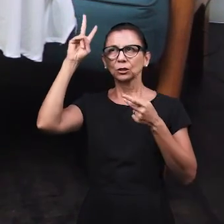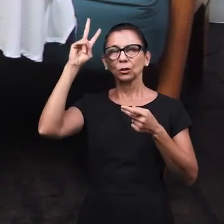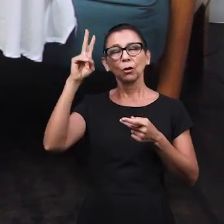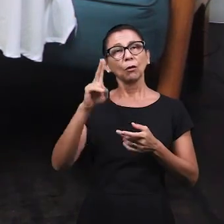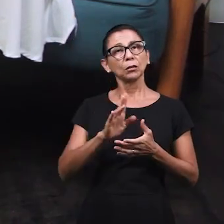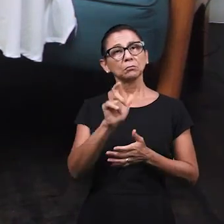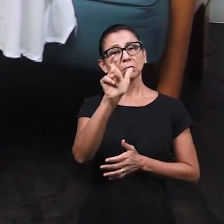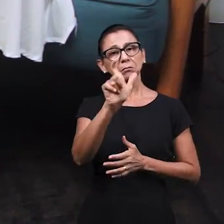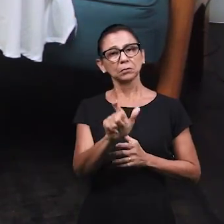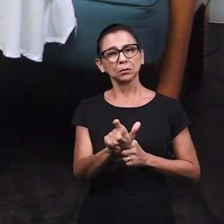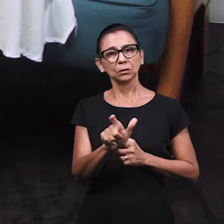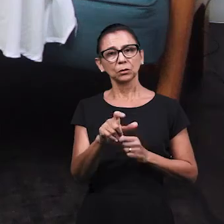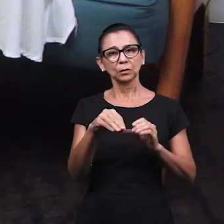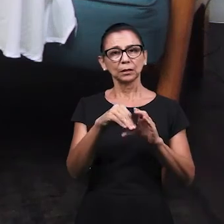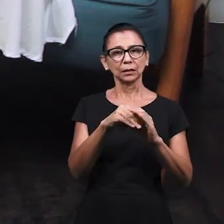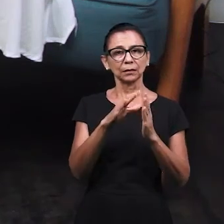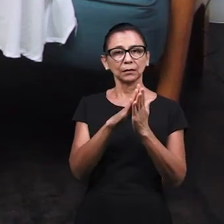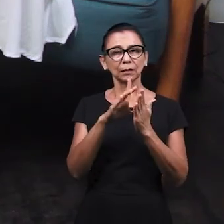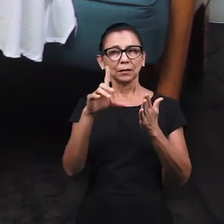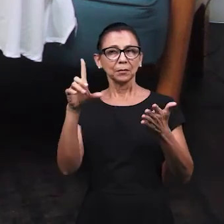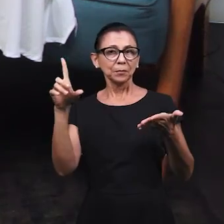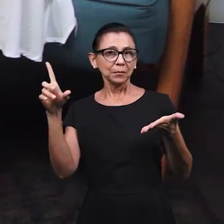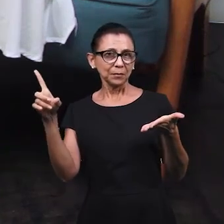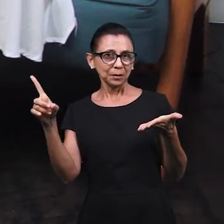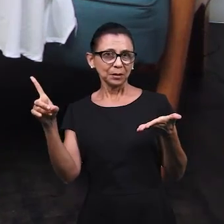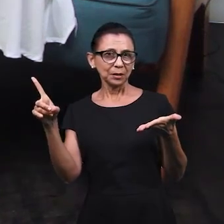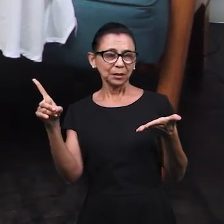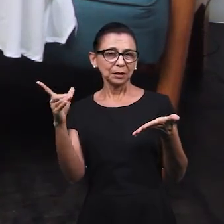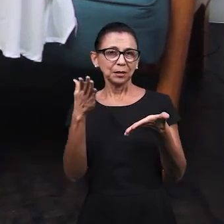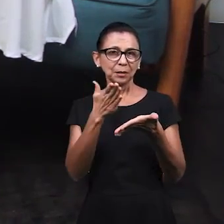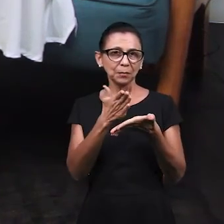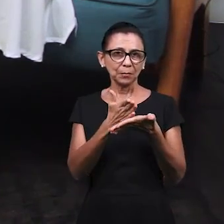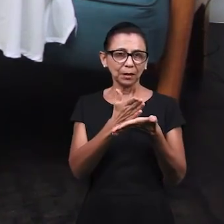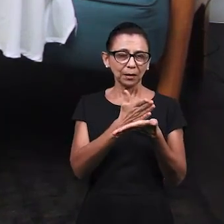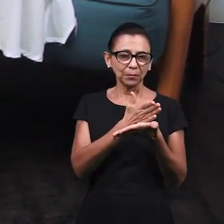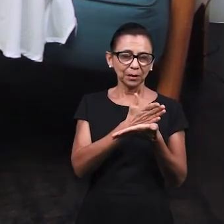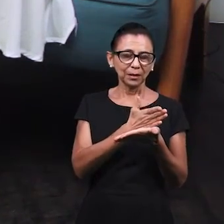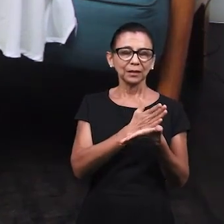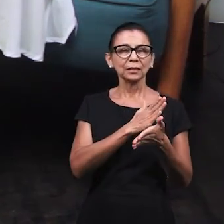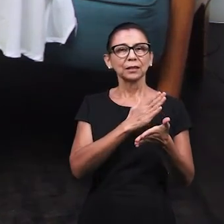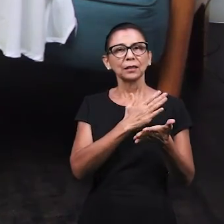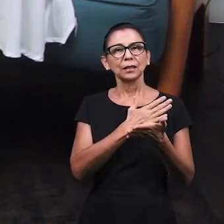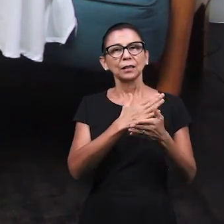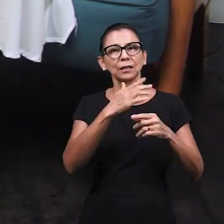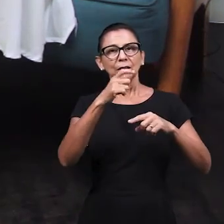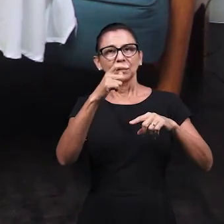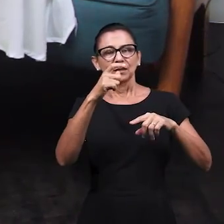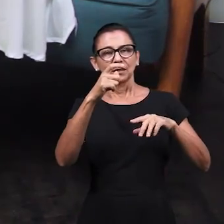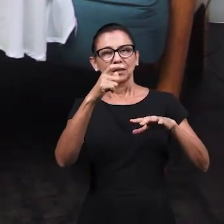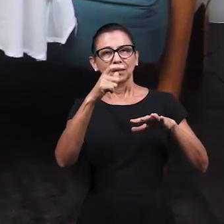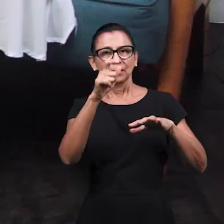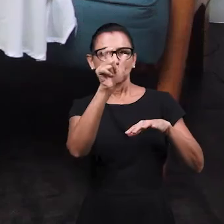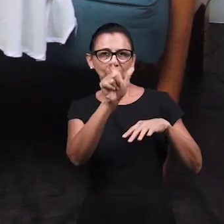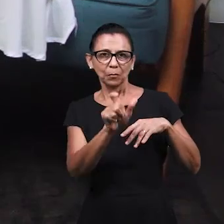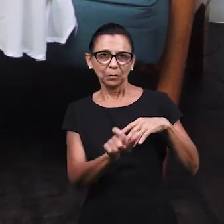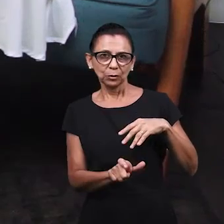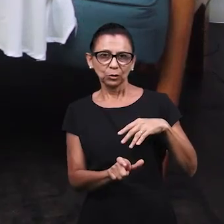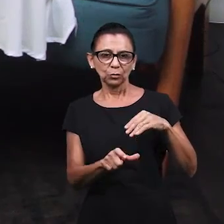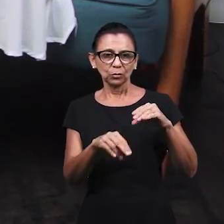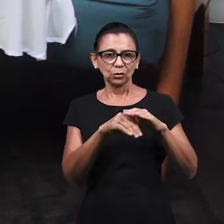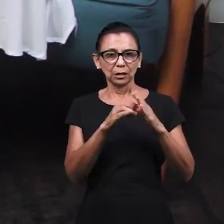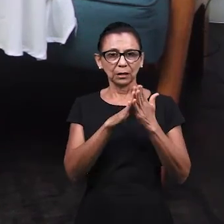do personagem bíblico por partes, né? Até conclui aquele personagem e você entra num outro